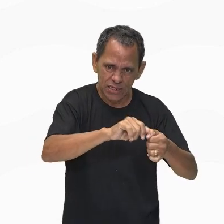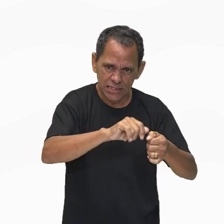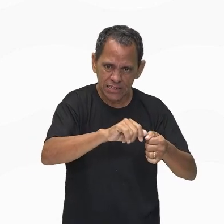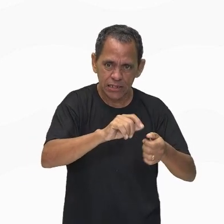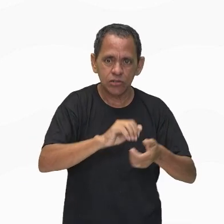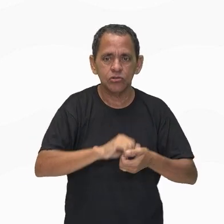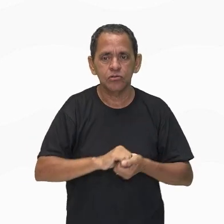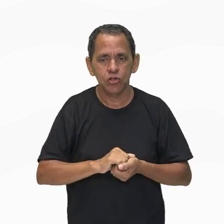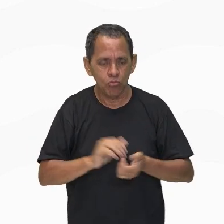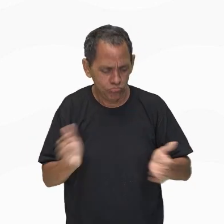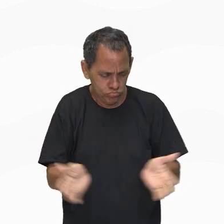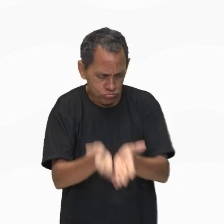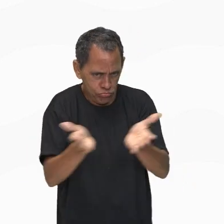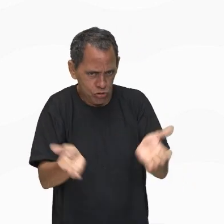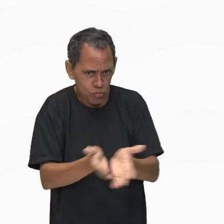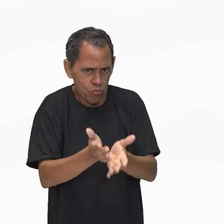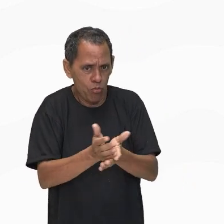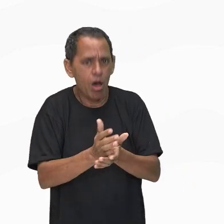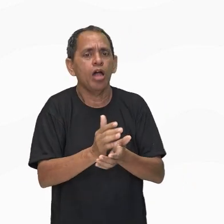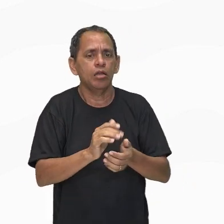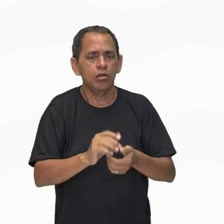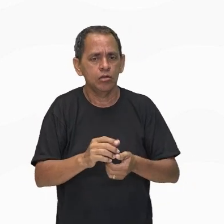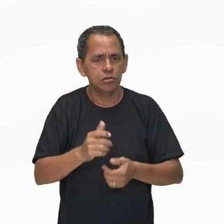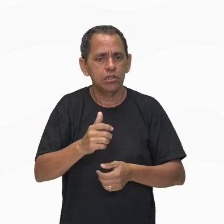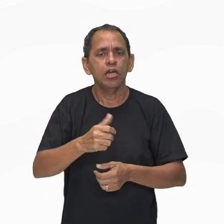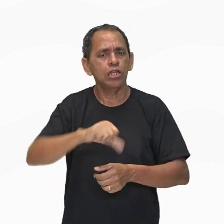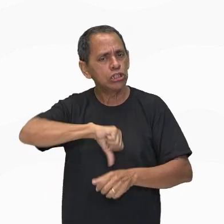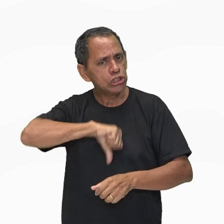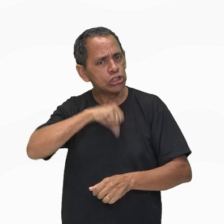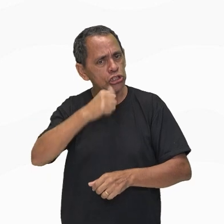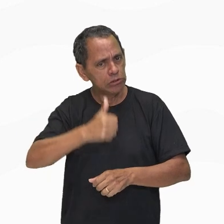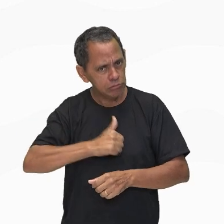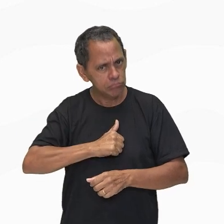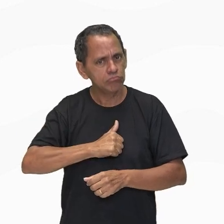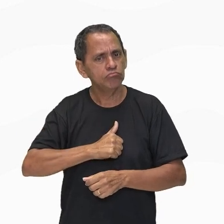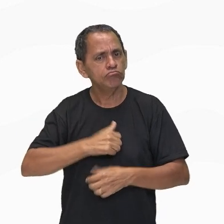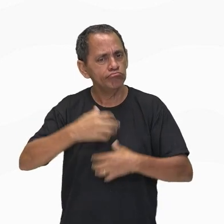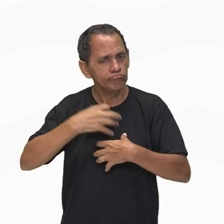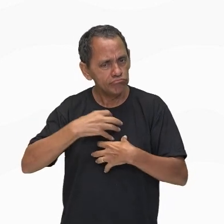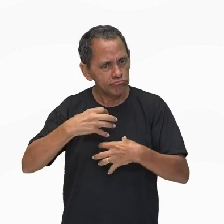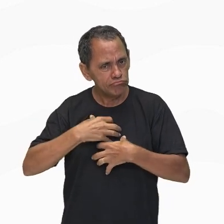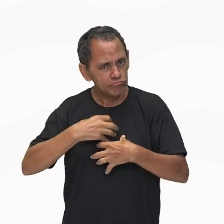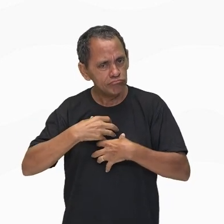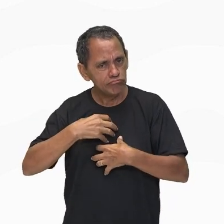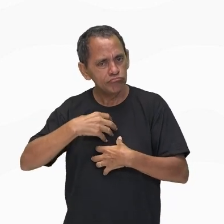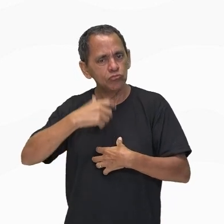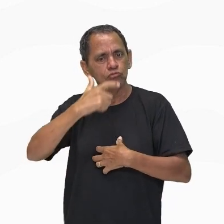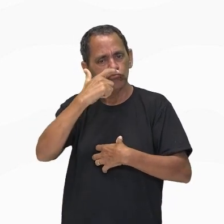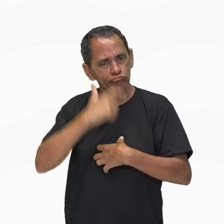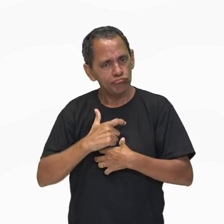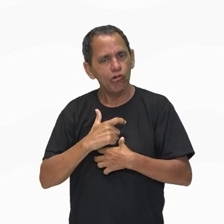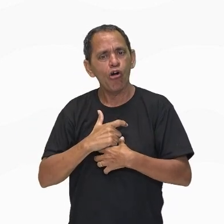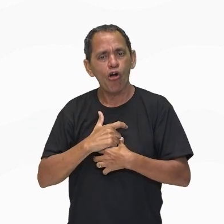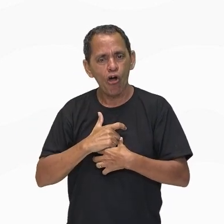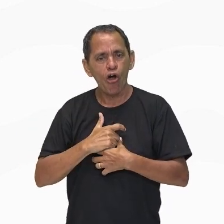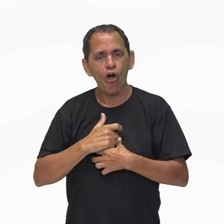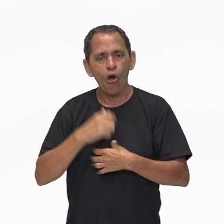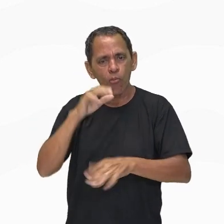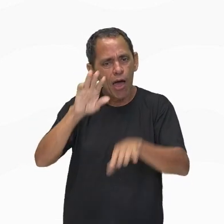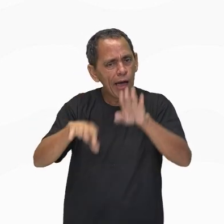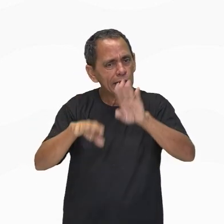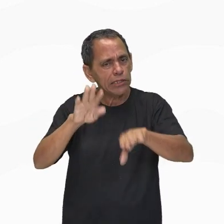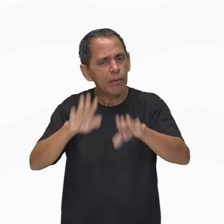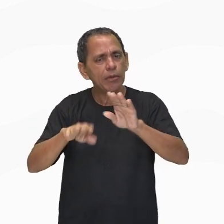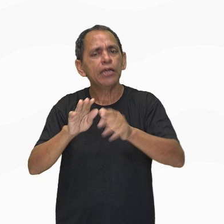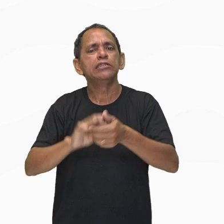intrinsecamente, eu vou alcançar autoestima, satisfação pessoal, independência, força interior, confiança